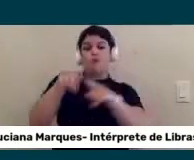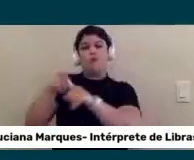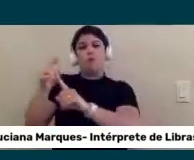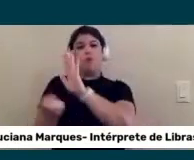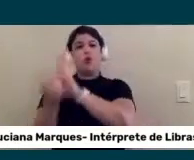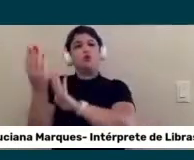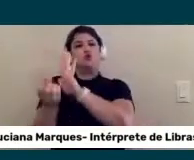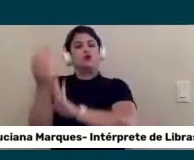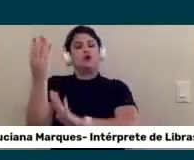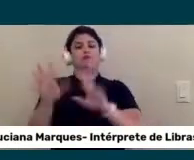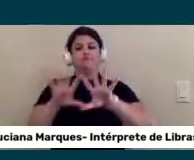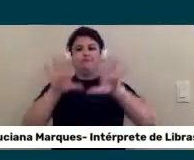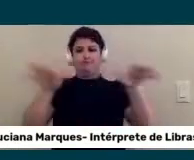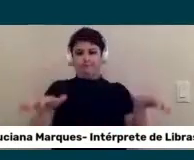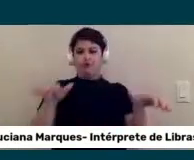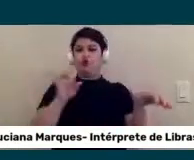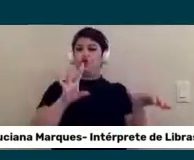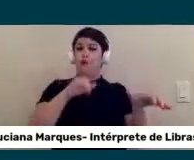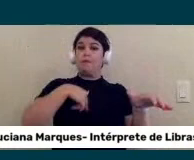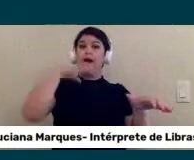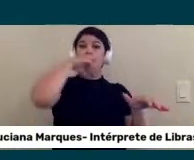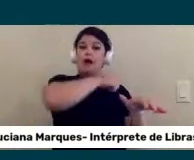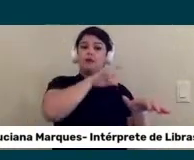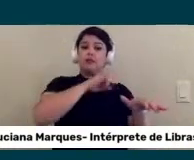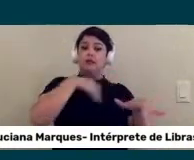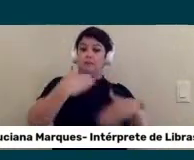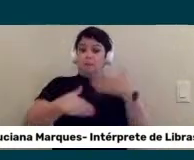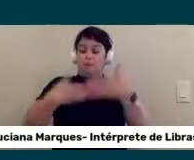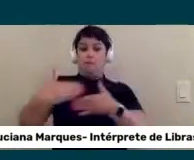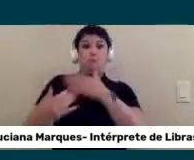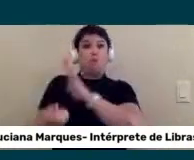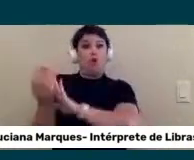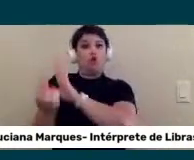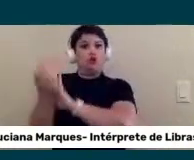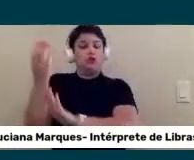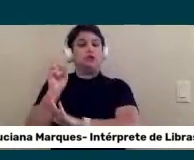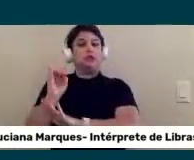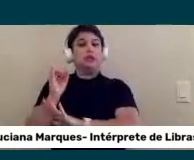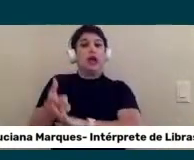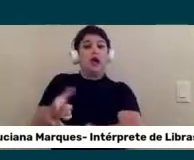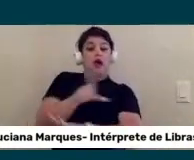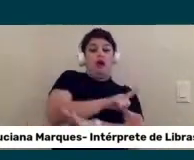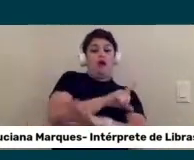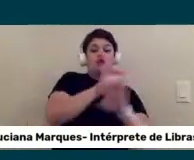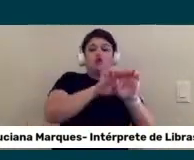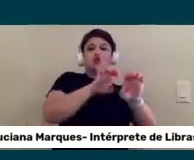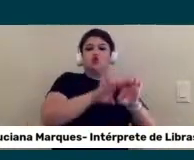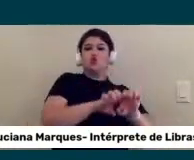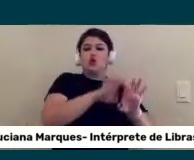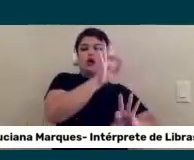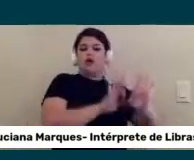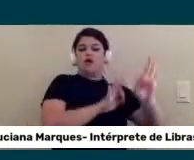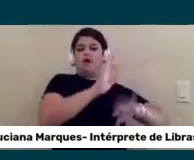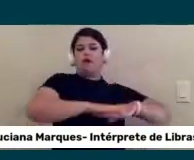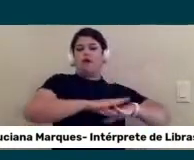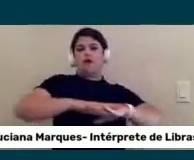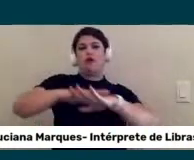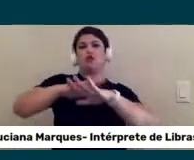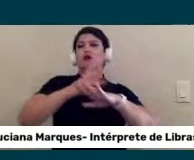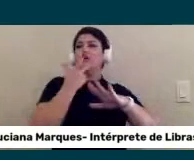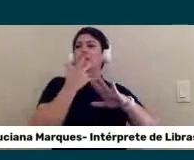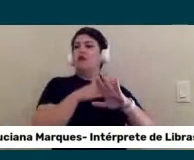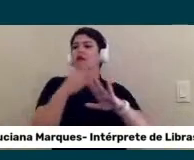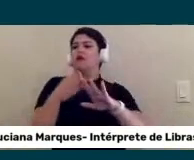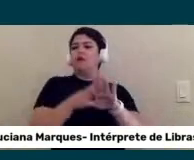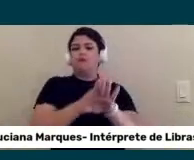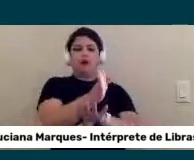rápido você consertar um produto em produção se você tiver uma estrutura de automação do que ficar fazendo ele trafegar em vários ambientes e botar